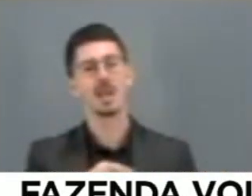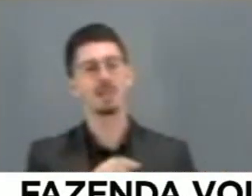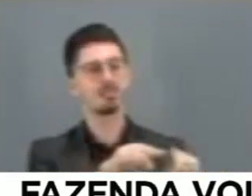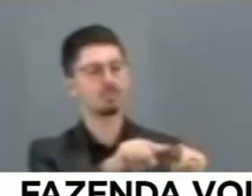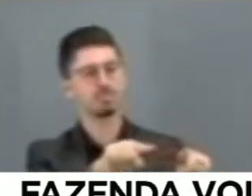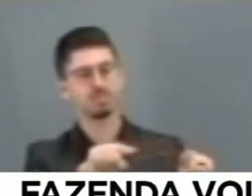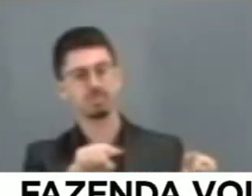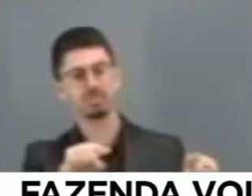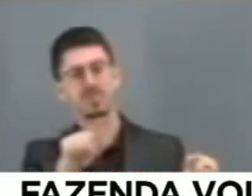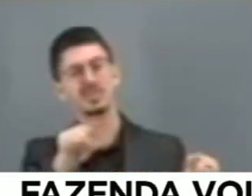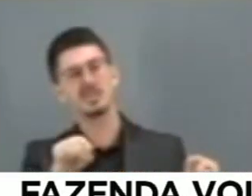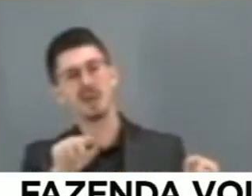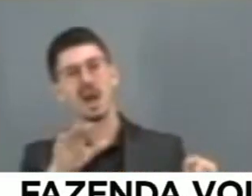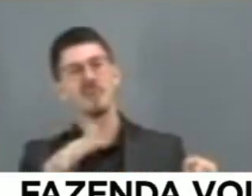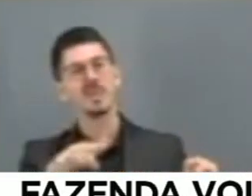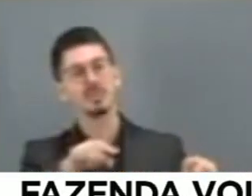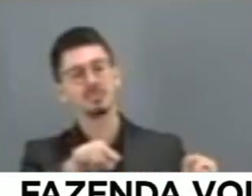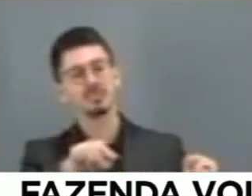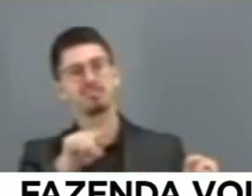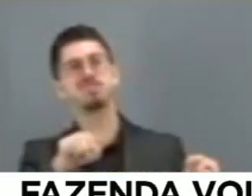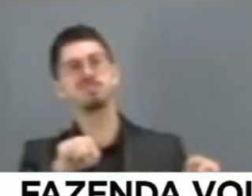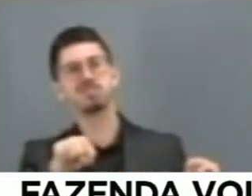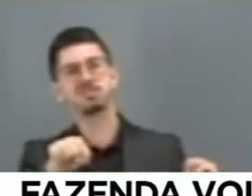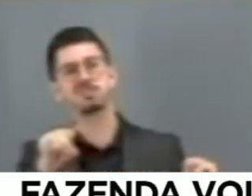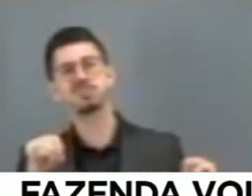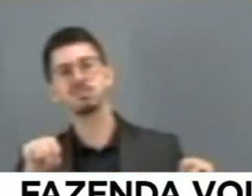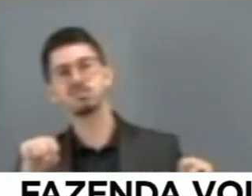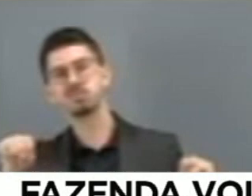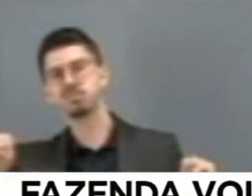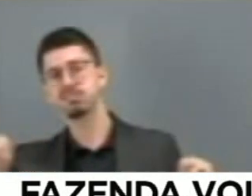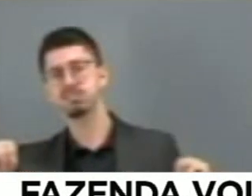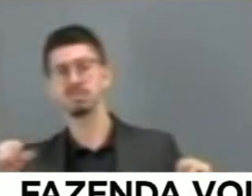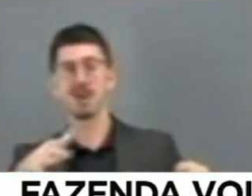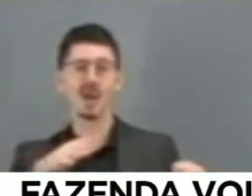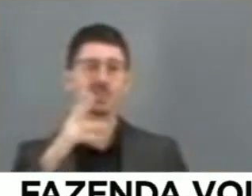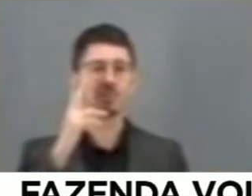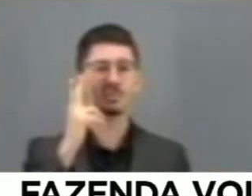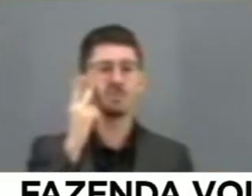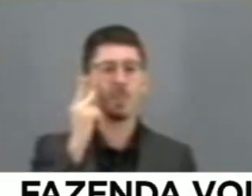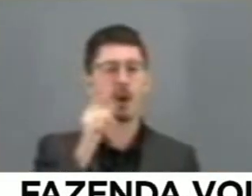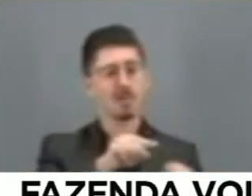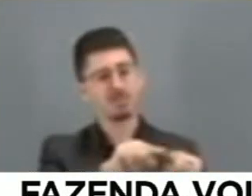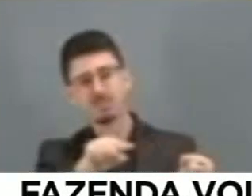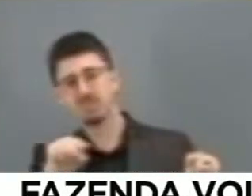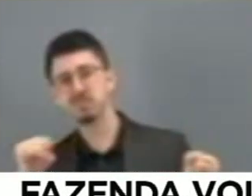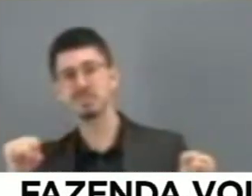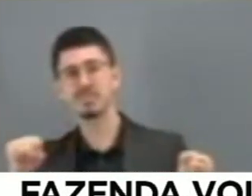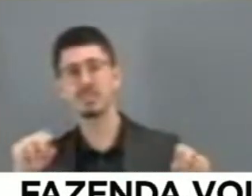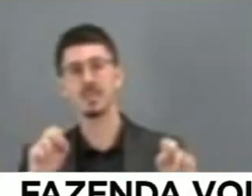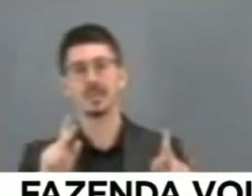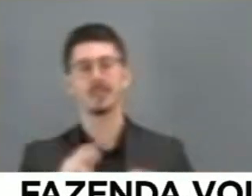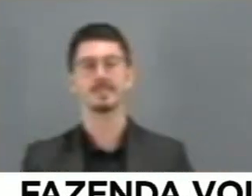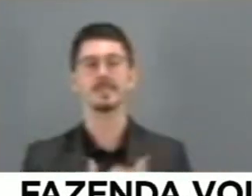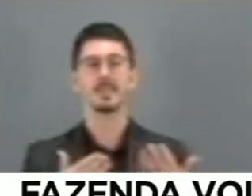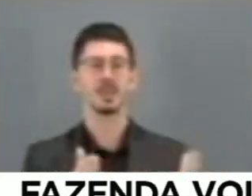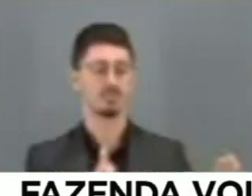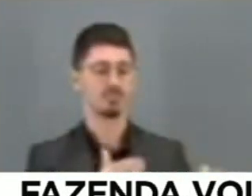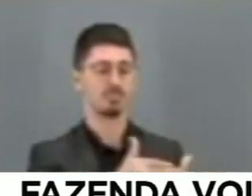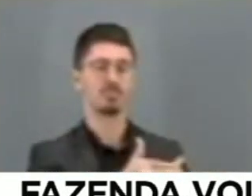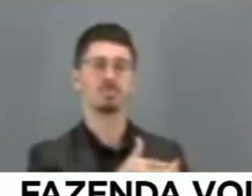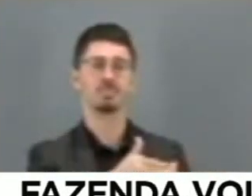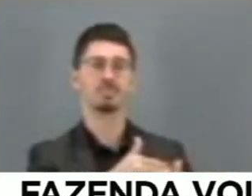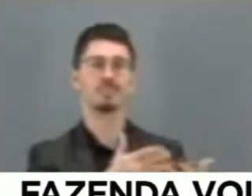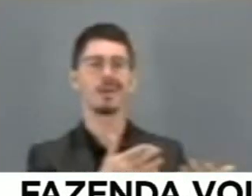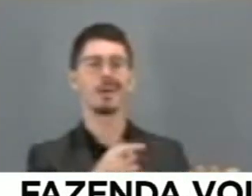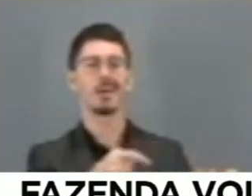variações. Bom, esse fato leva a que a desoneração da cesta básica não tenha um impacto